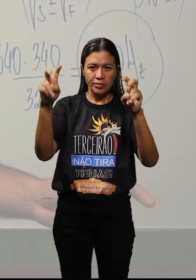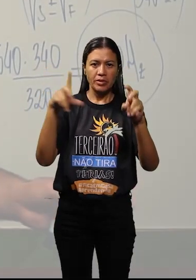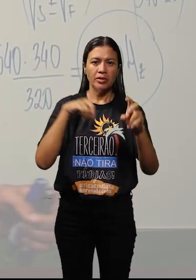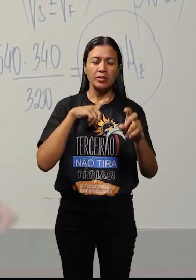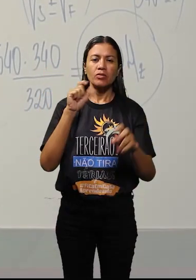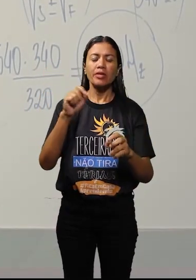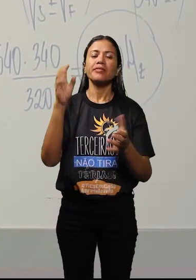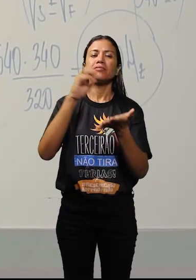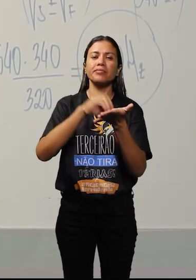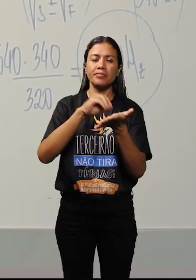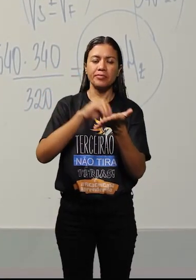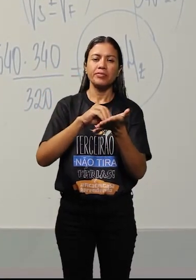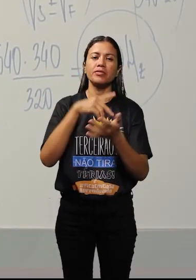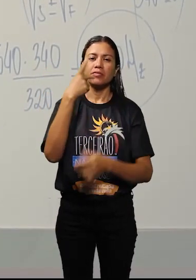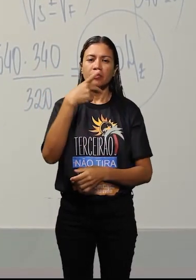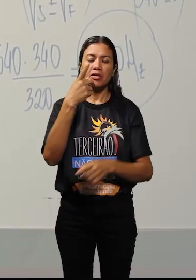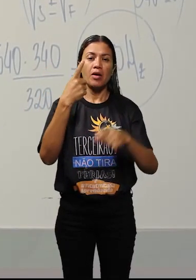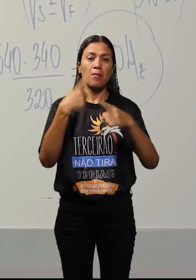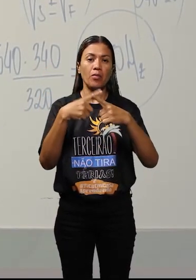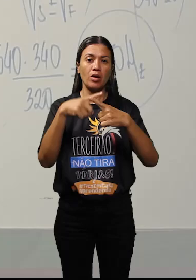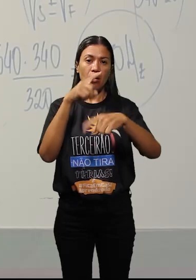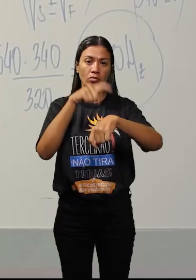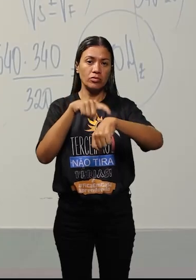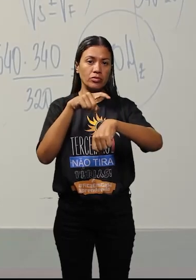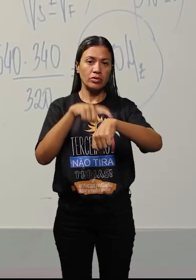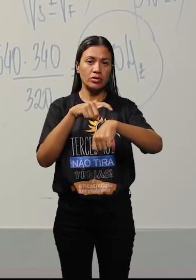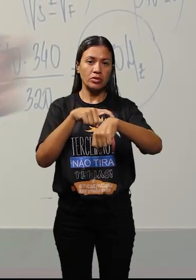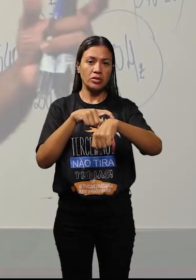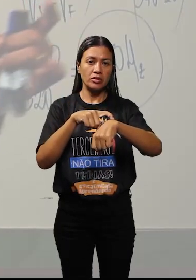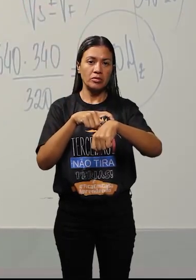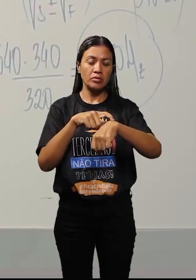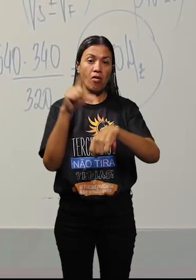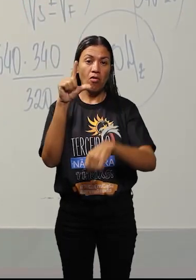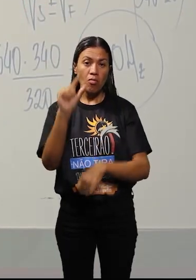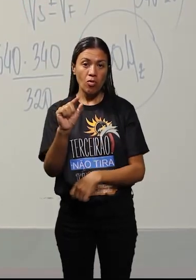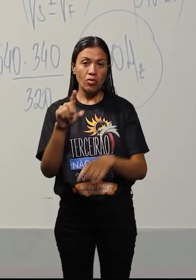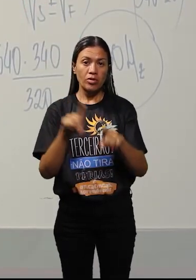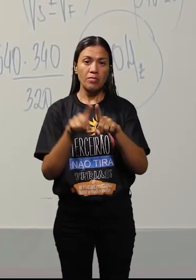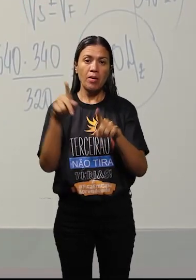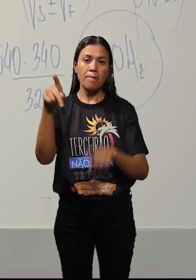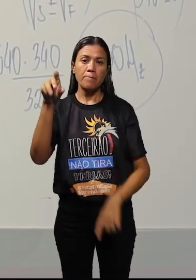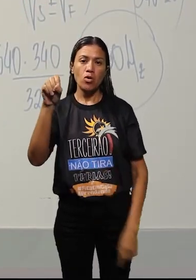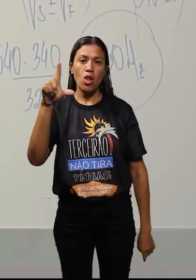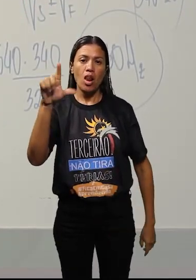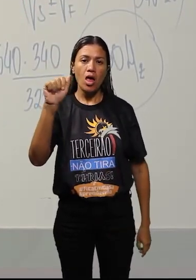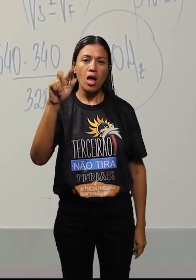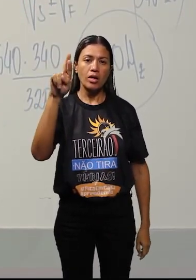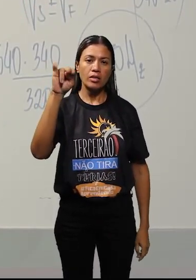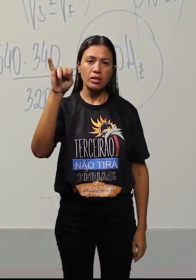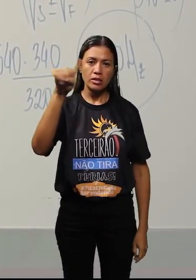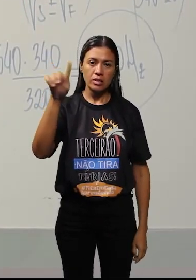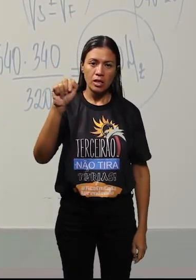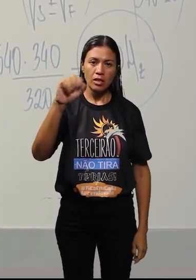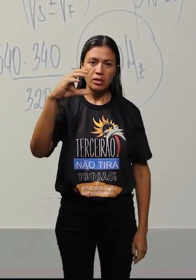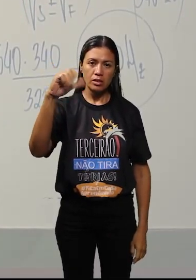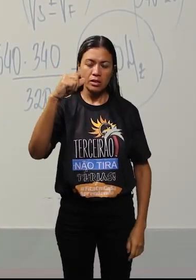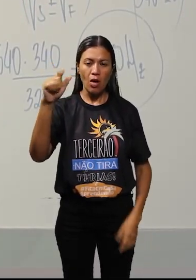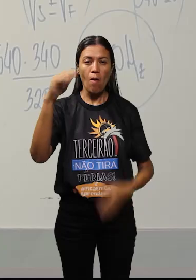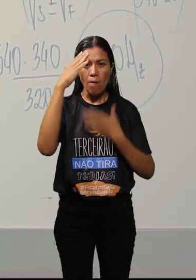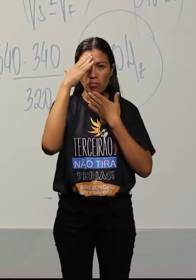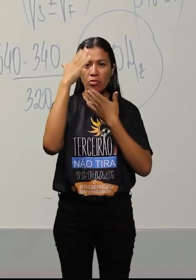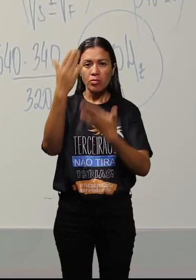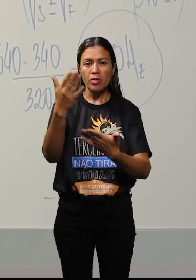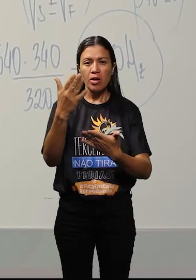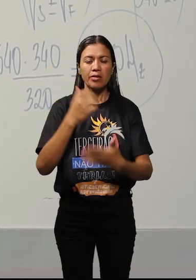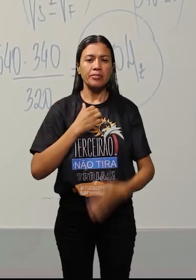ainda que ainda falta falar porque o tempo não deu, como por exemplo a polarização que eu só comentei com vocês. Mas, meu muito obrigado,